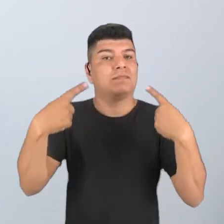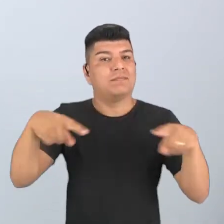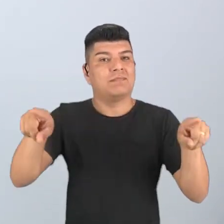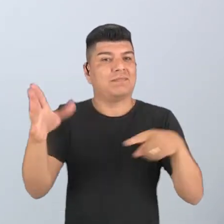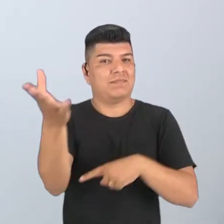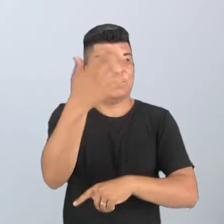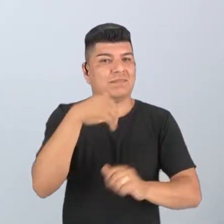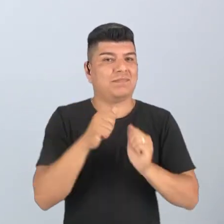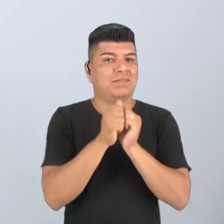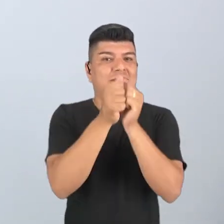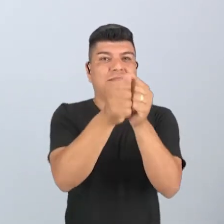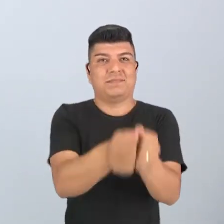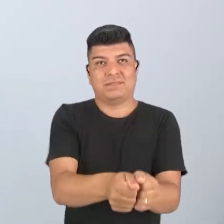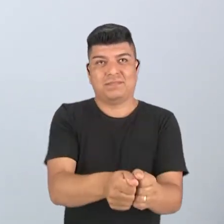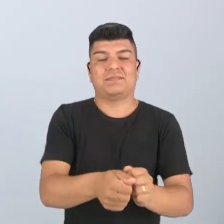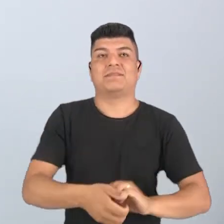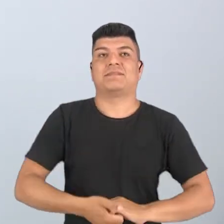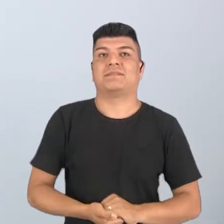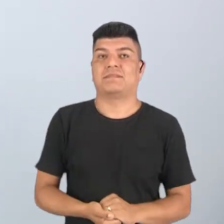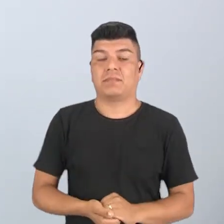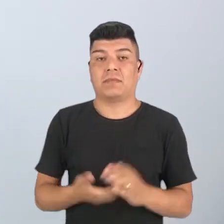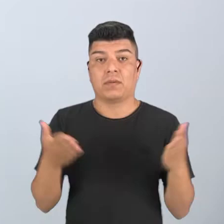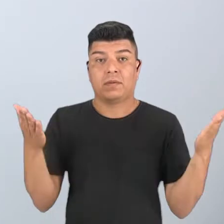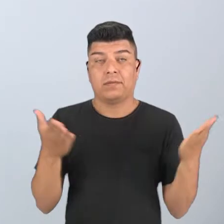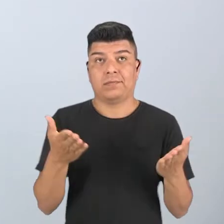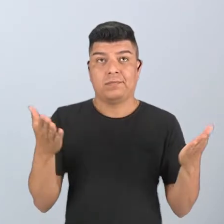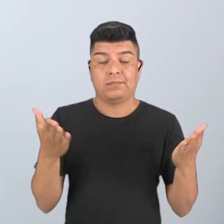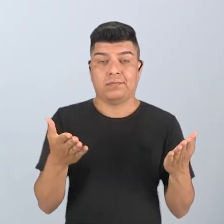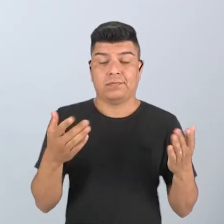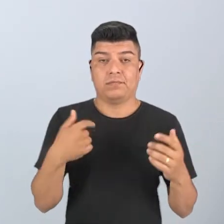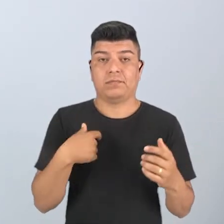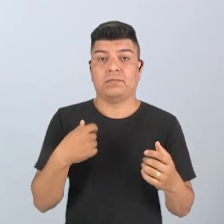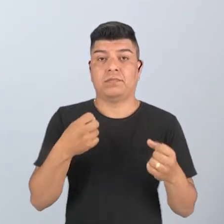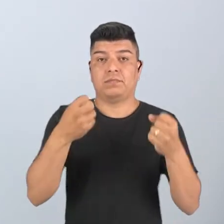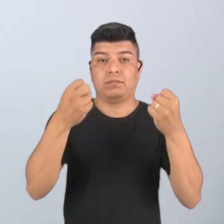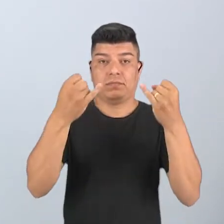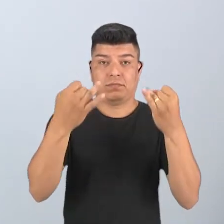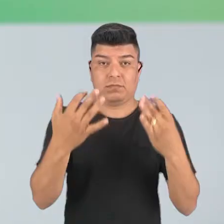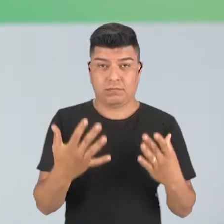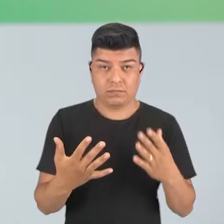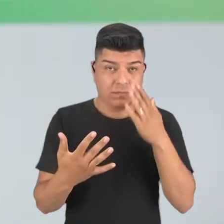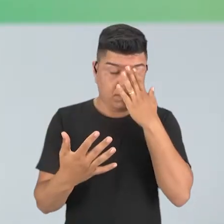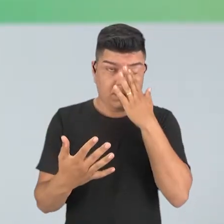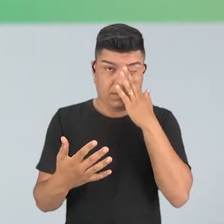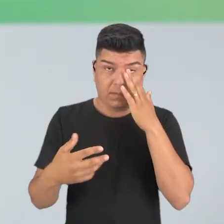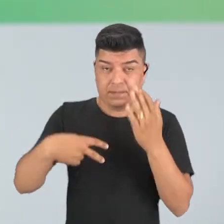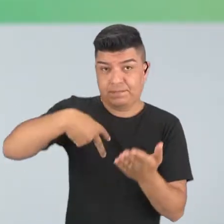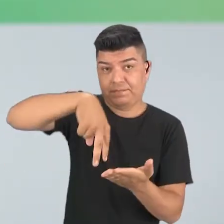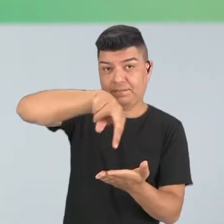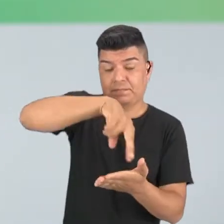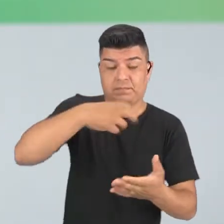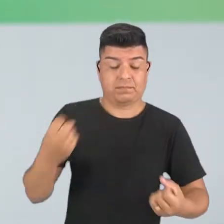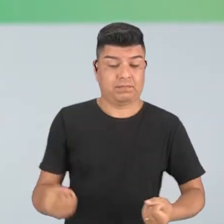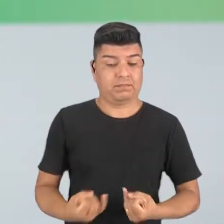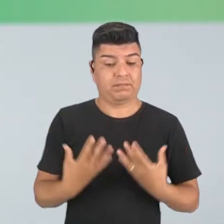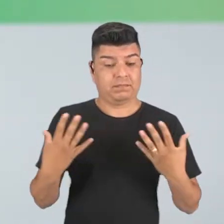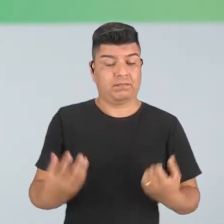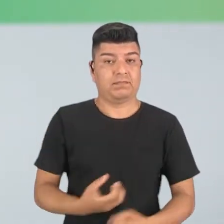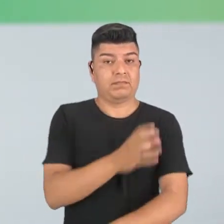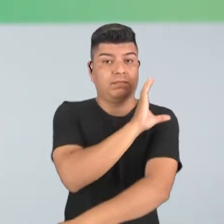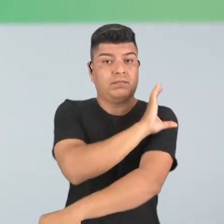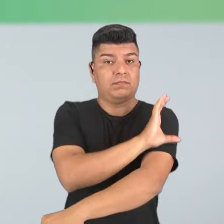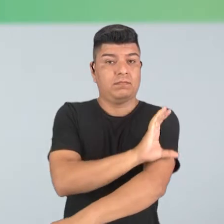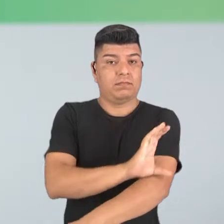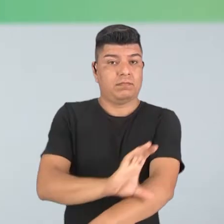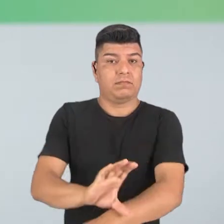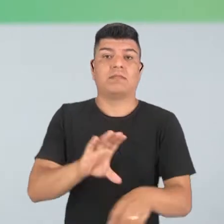juntos nessa? Vamos lá! Hoje nós falaremos sobre a dança como manifestação cultural